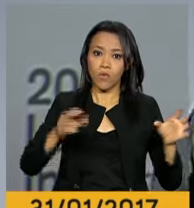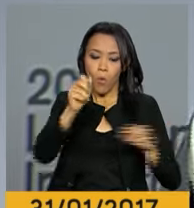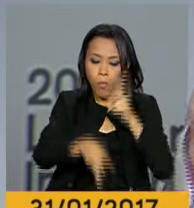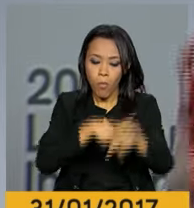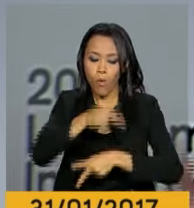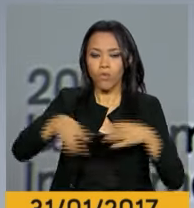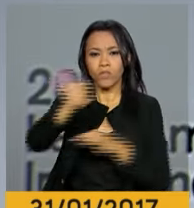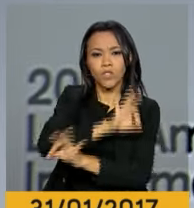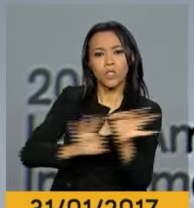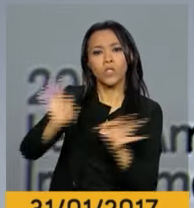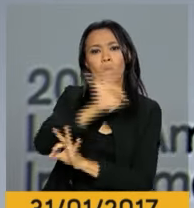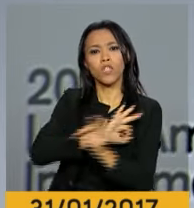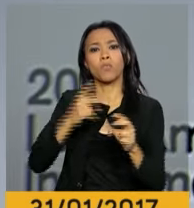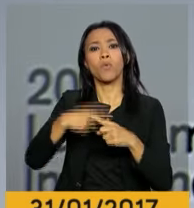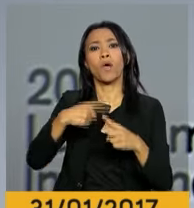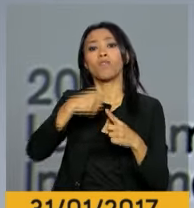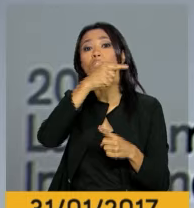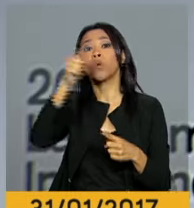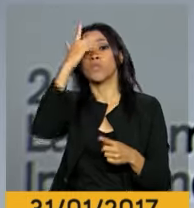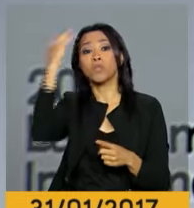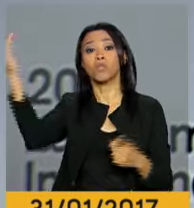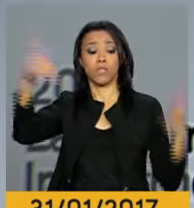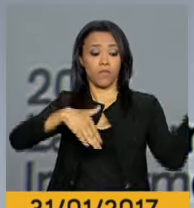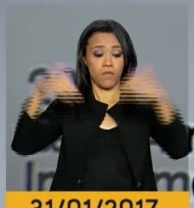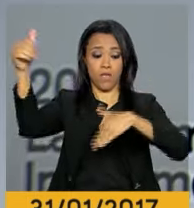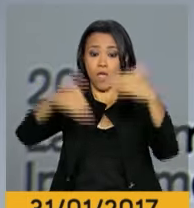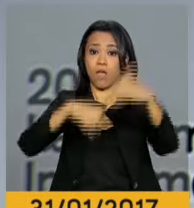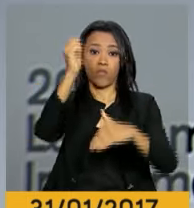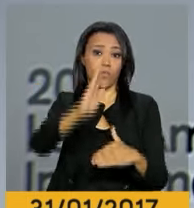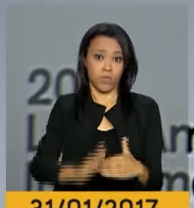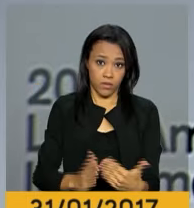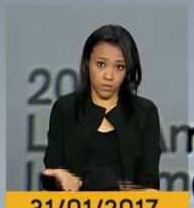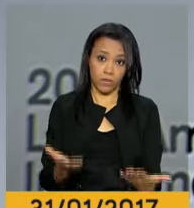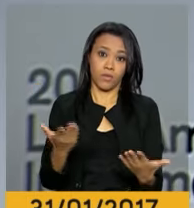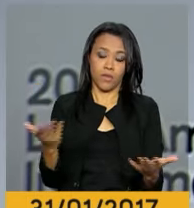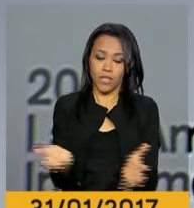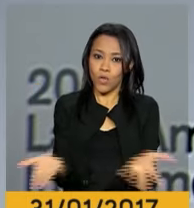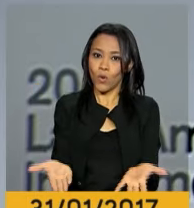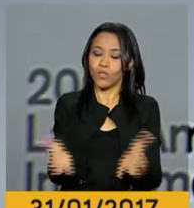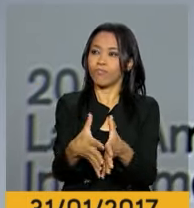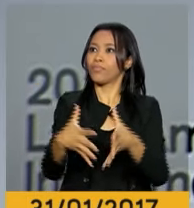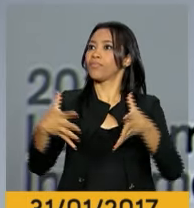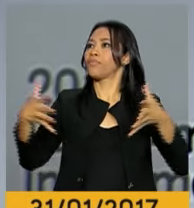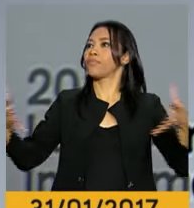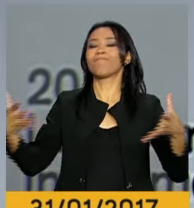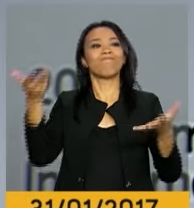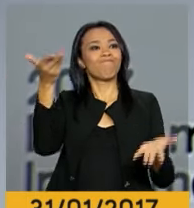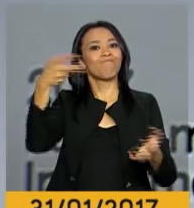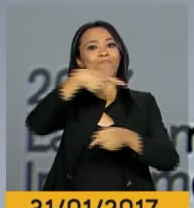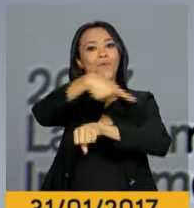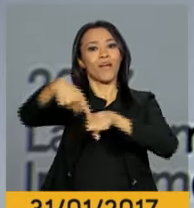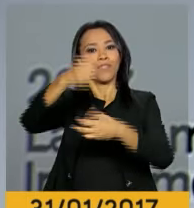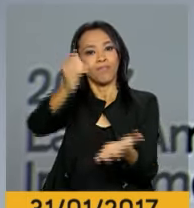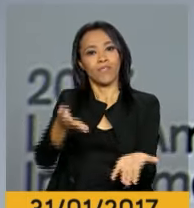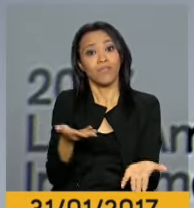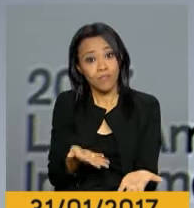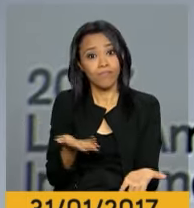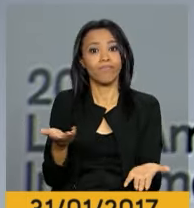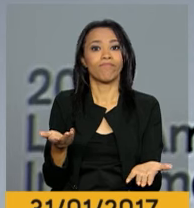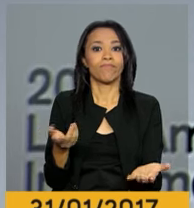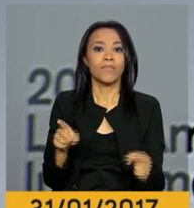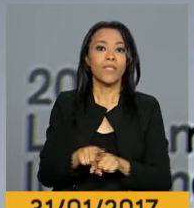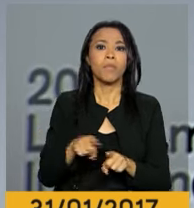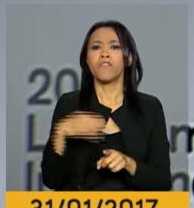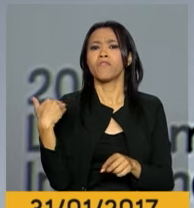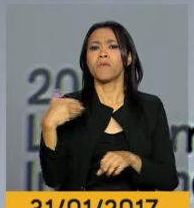vieram ao Brasil das mais variadas raças das mais variadas tendências e construíram o nosso país também com os nossos